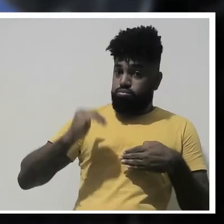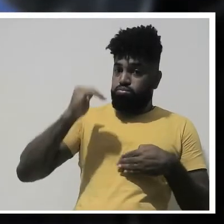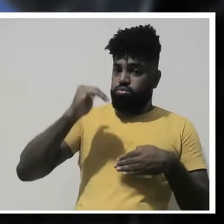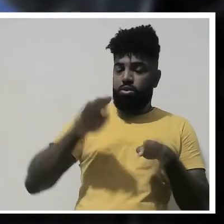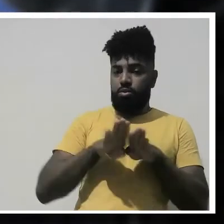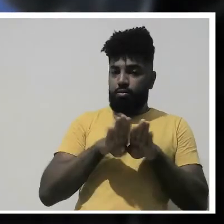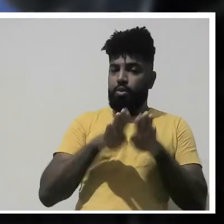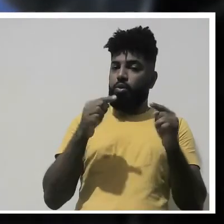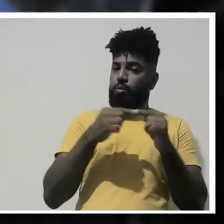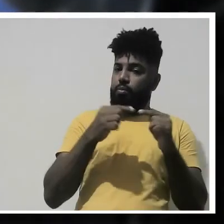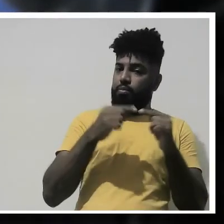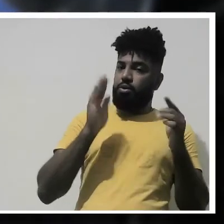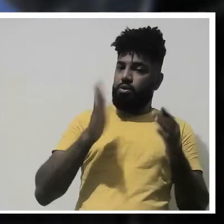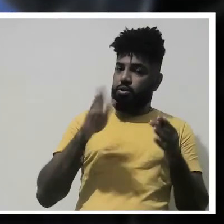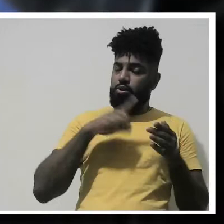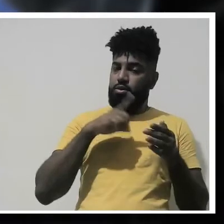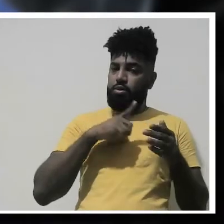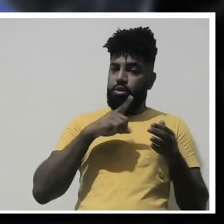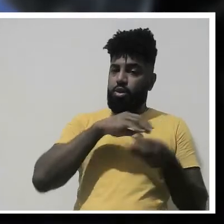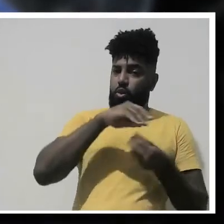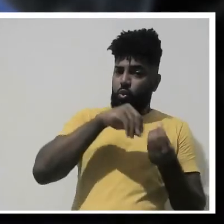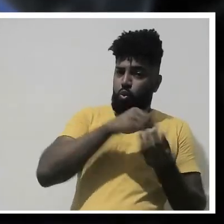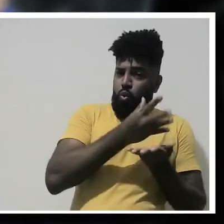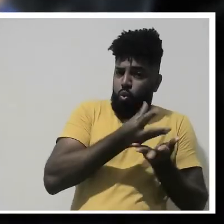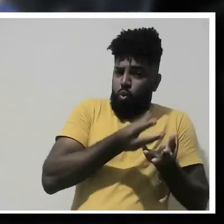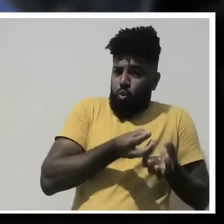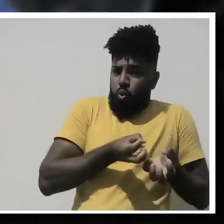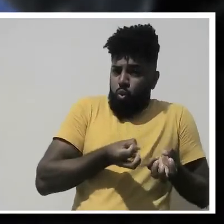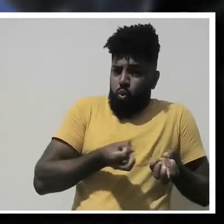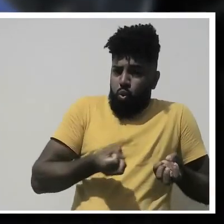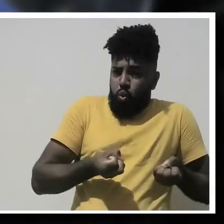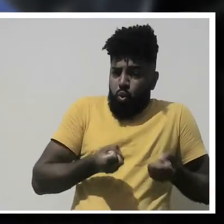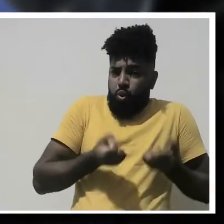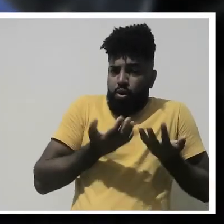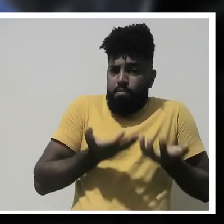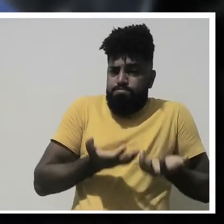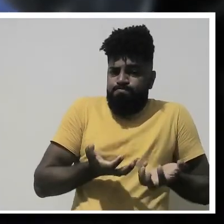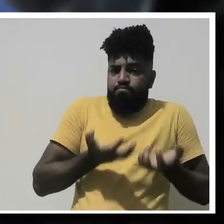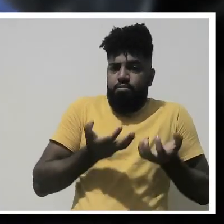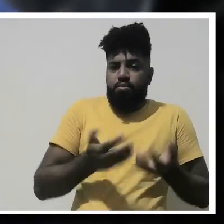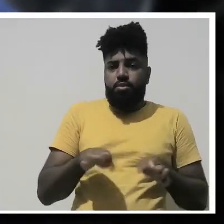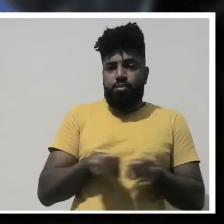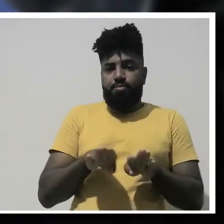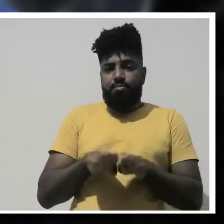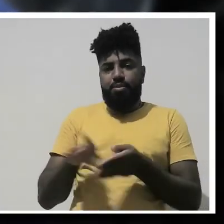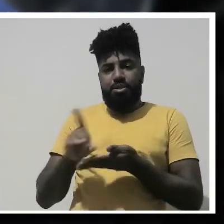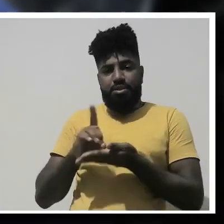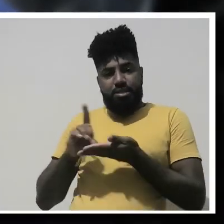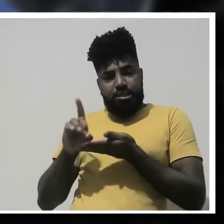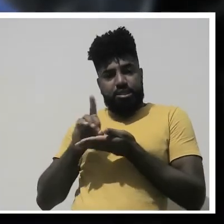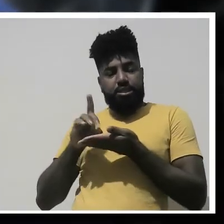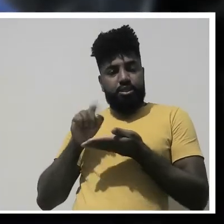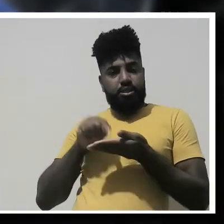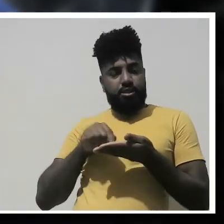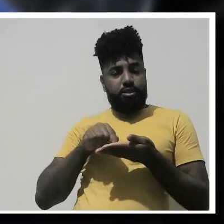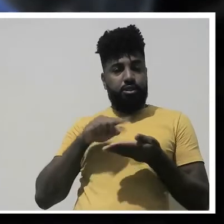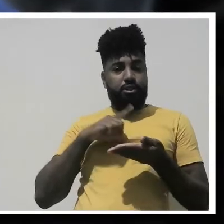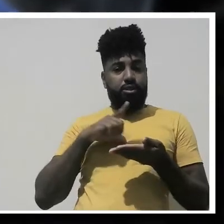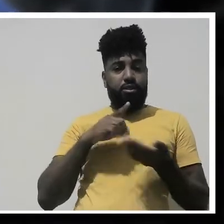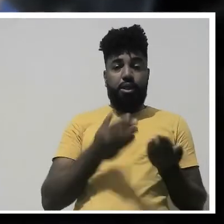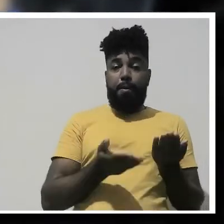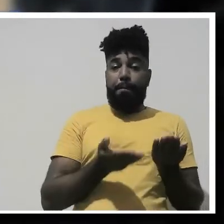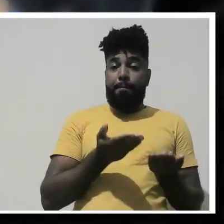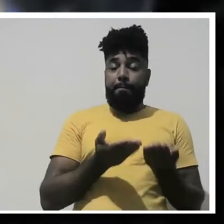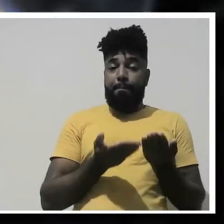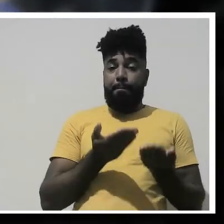devia ser isso mesmo, afinal de contas, mais você tem uma substância dissolvida ali e isso deixa a solução mais densa. Em uma determinação desse